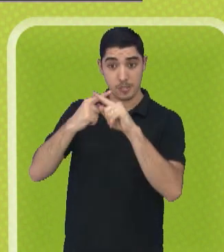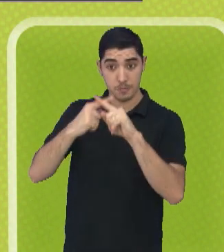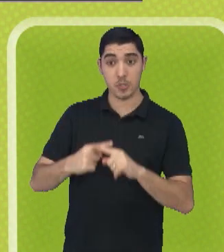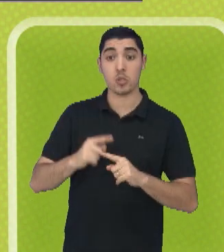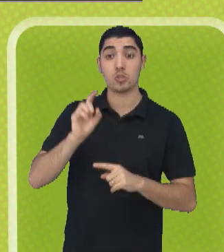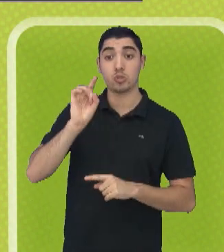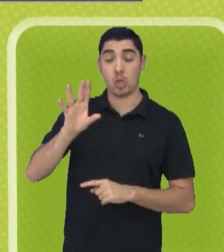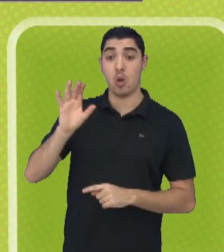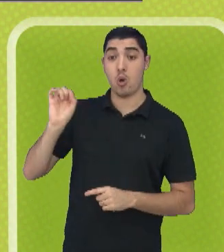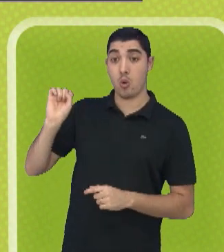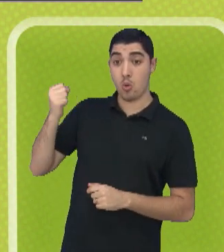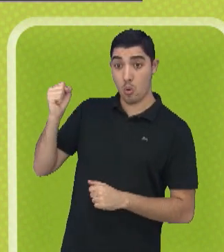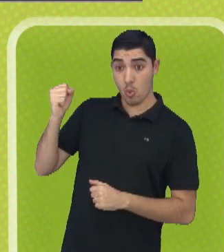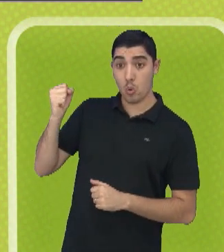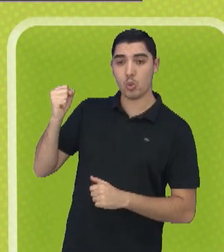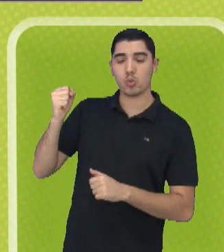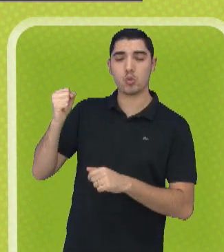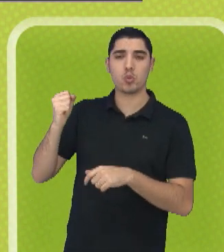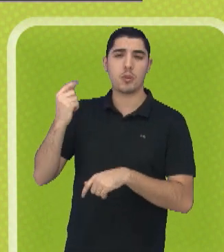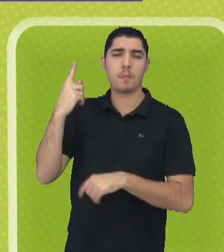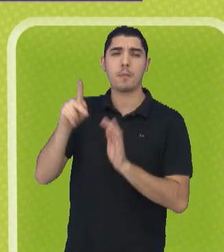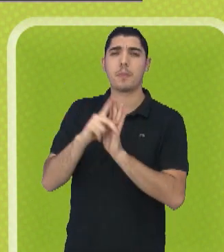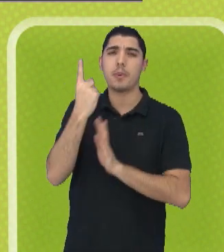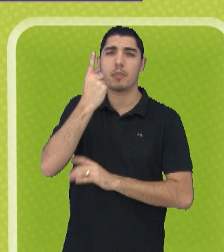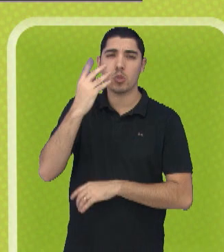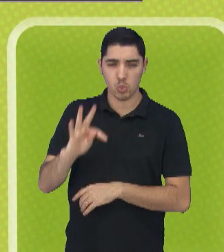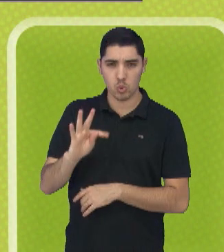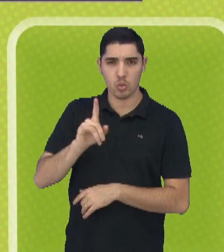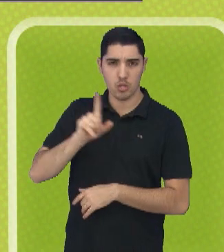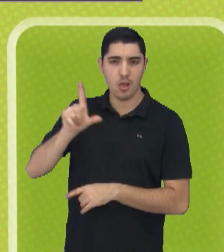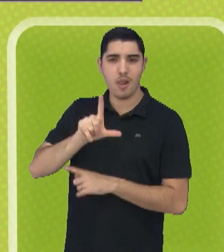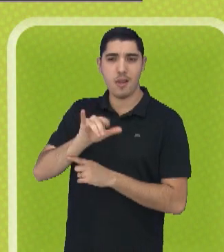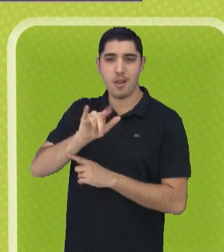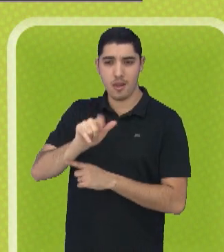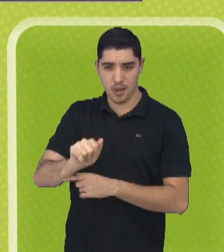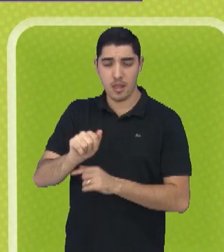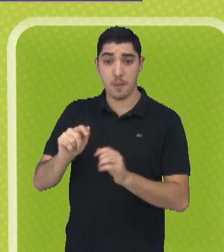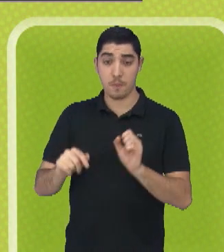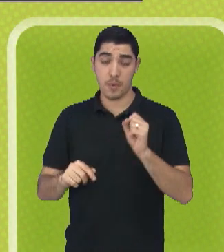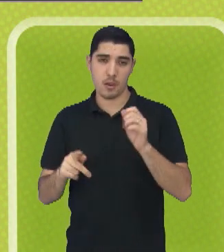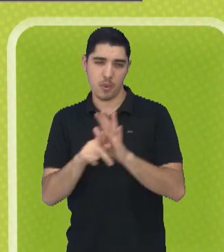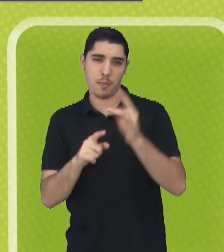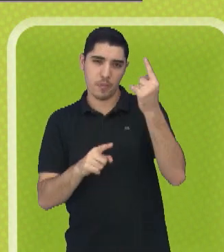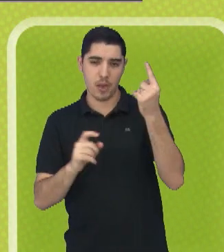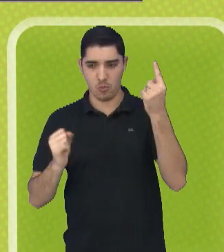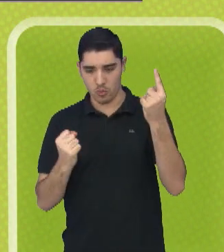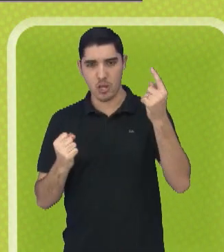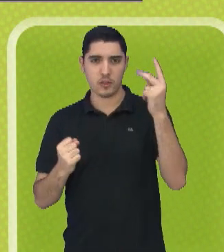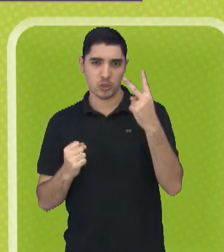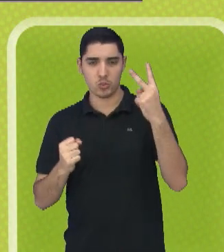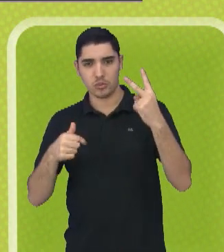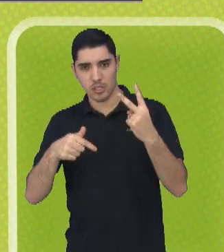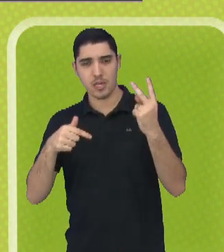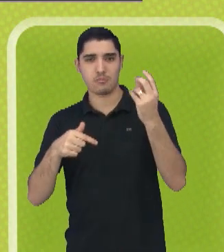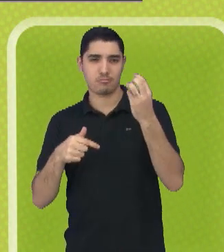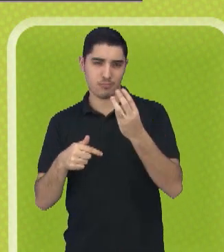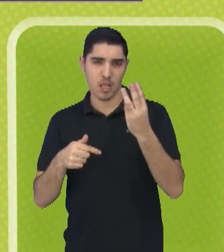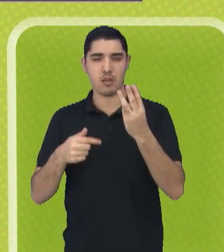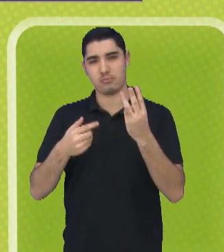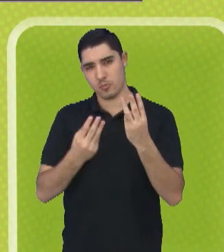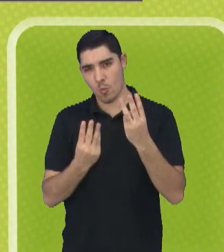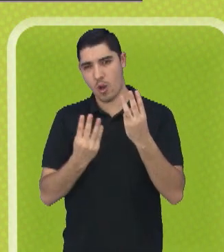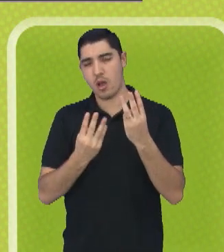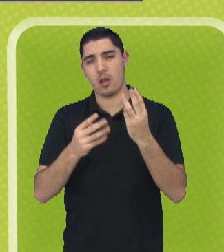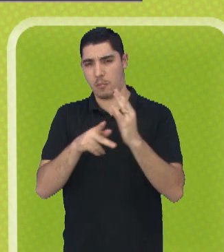primeiros colocados depois do primeiro turno da Superliga. Então, pegou o primeiro contra o oitavo, o segundo contra o sétimo e assim sucessivamente. Cruzeiro, líder